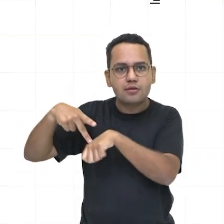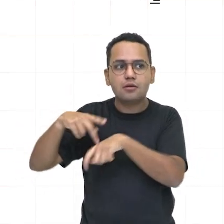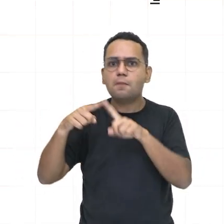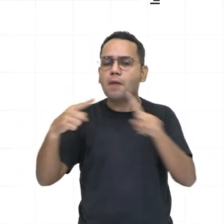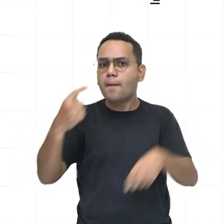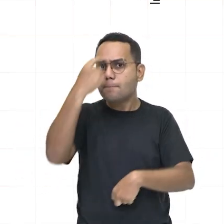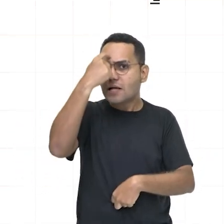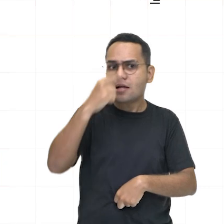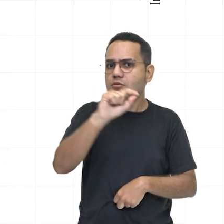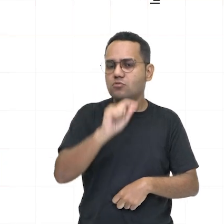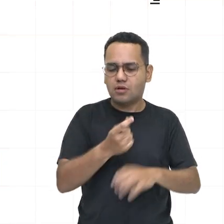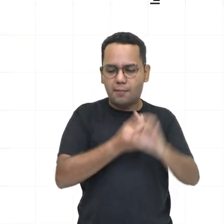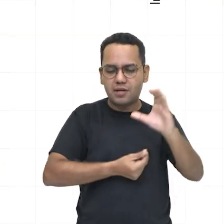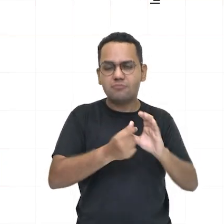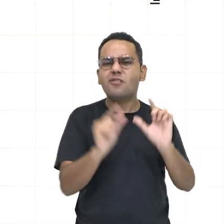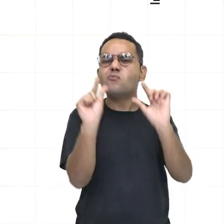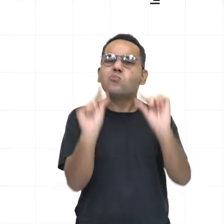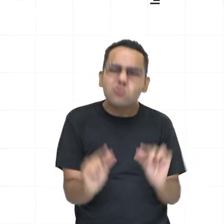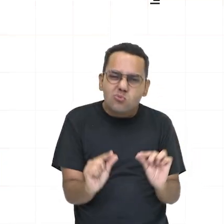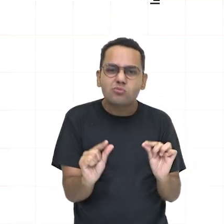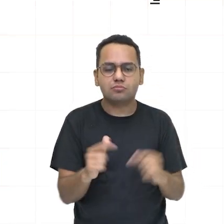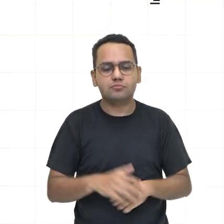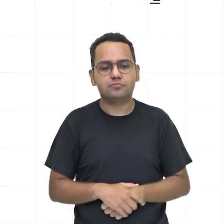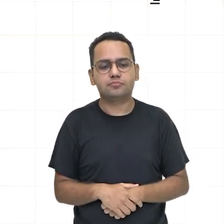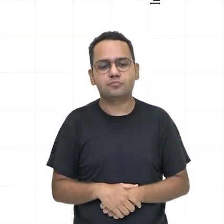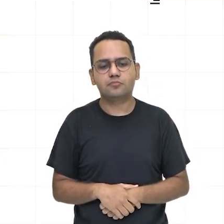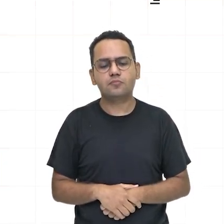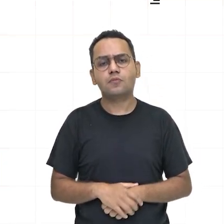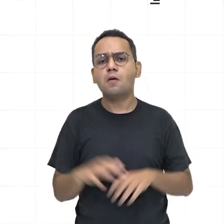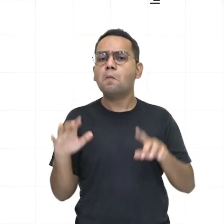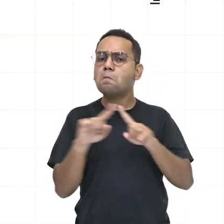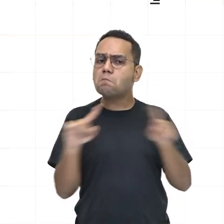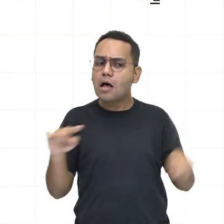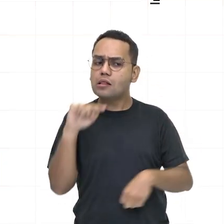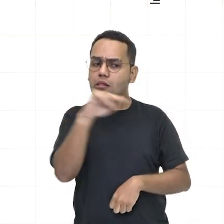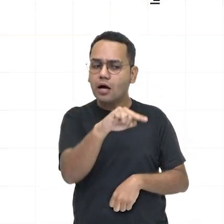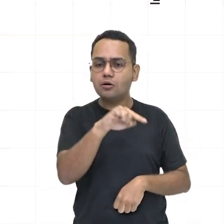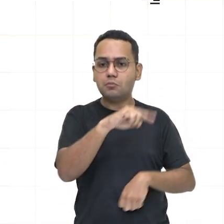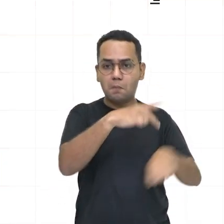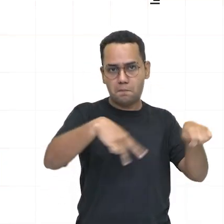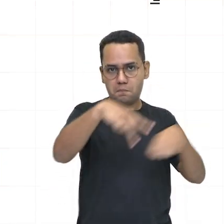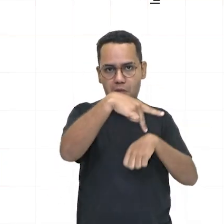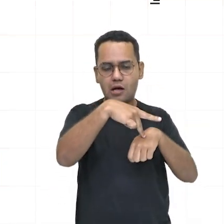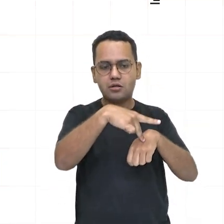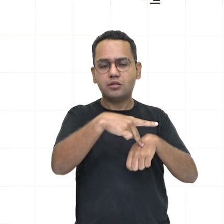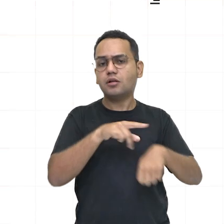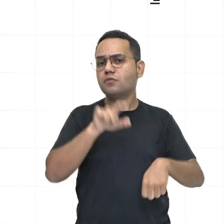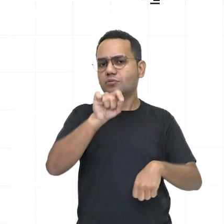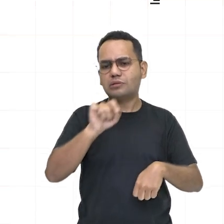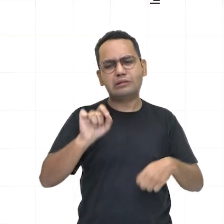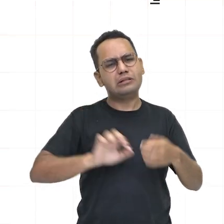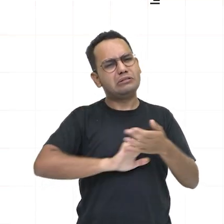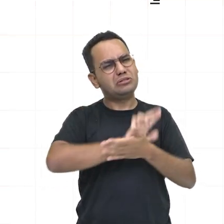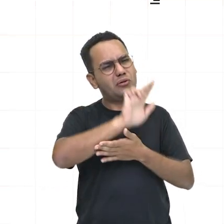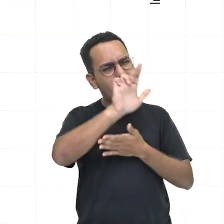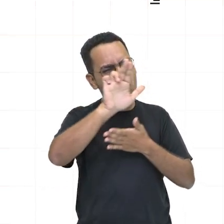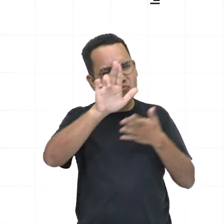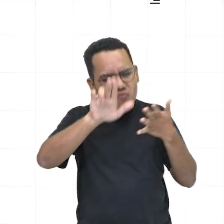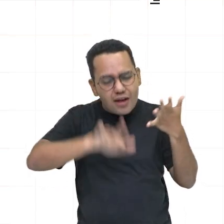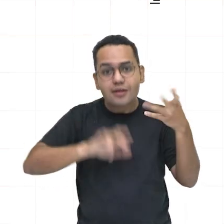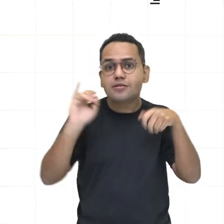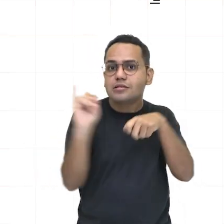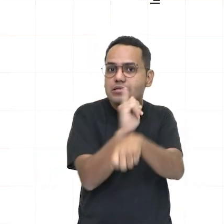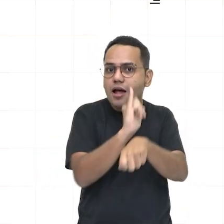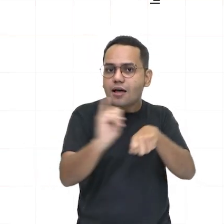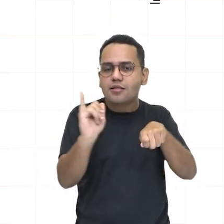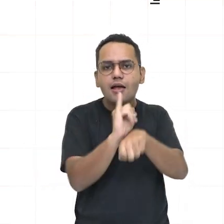capitalismo perdesse força. A partir de então, os Estados Unidos realizaram muitos esforços para